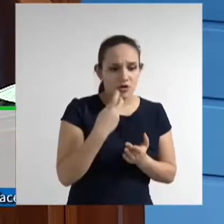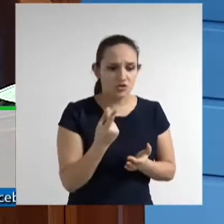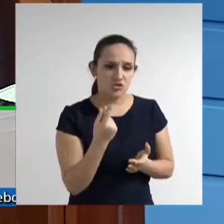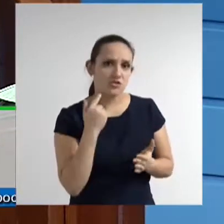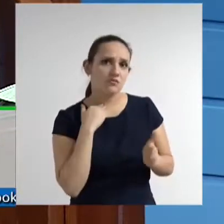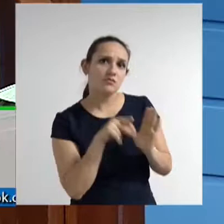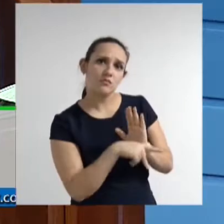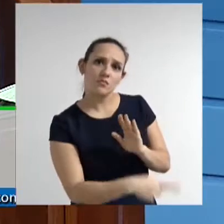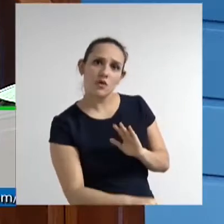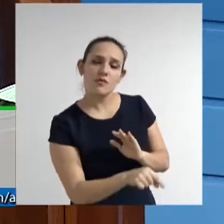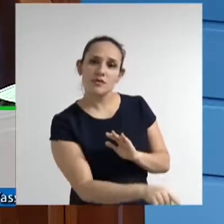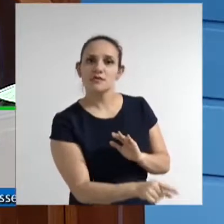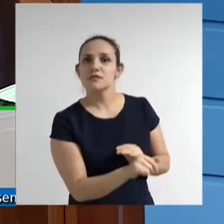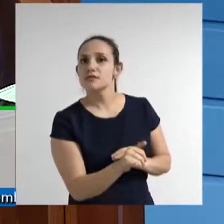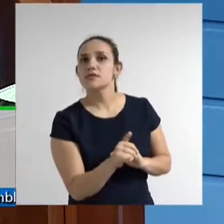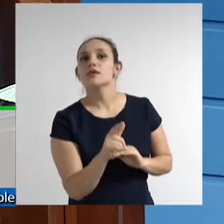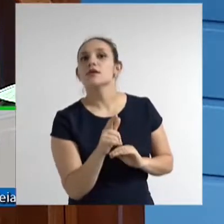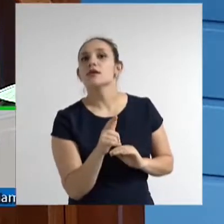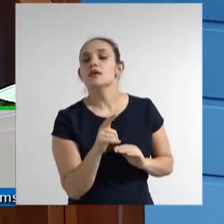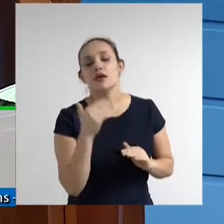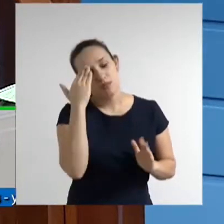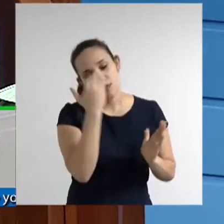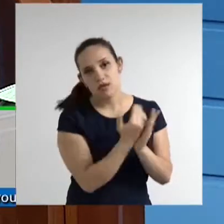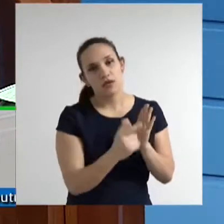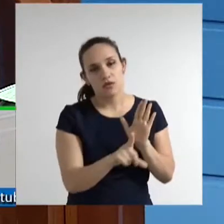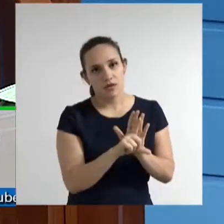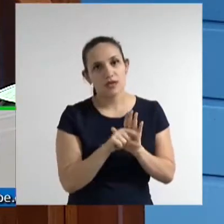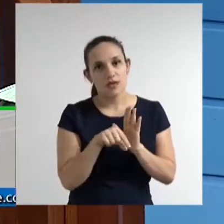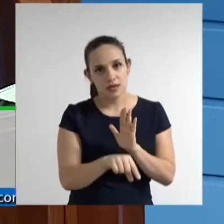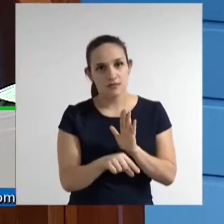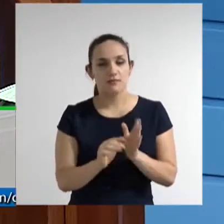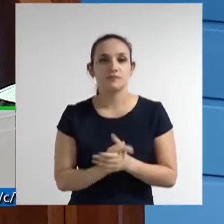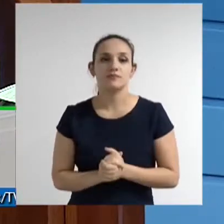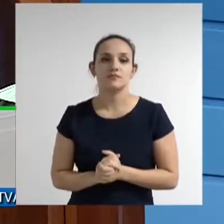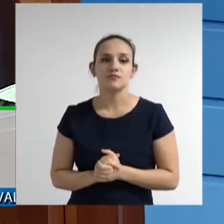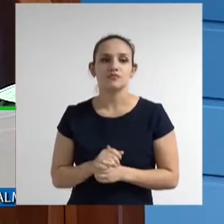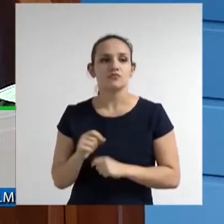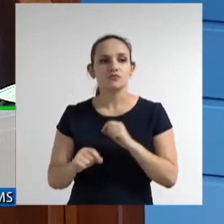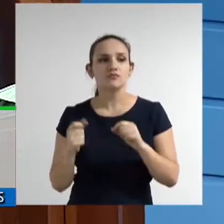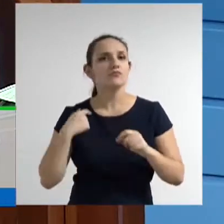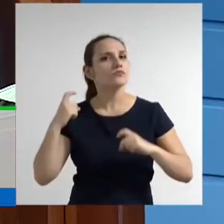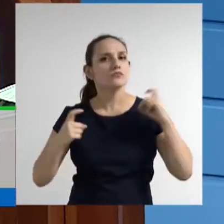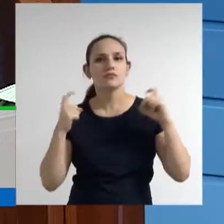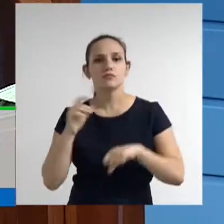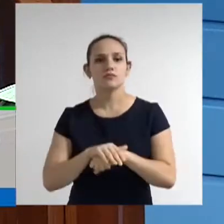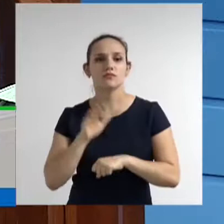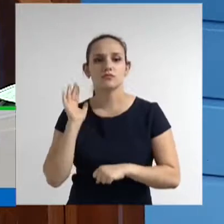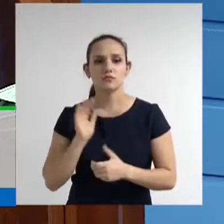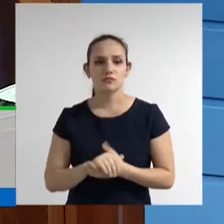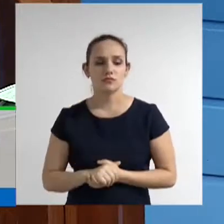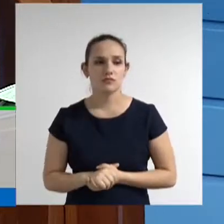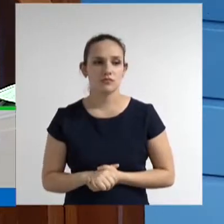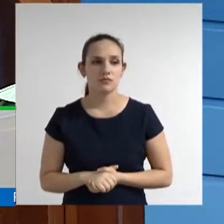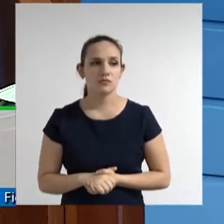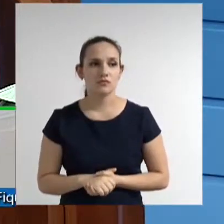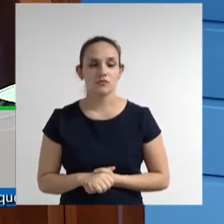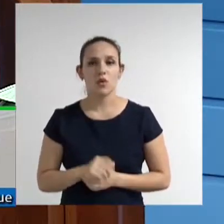em data anterior à data de entrada em vigor dessa lei complementar. Qual que é a minha preocupação?